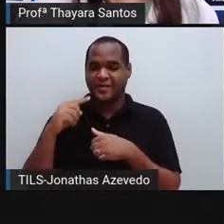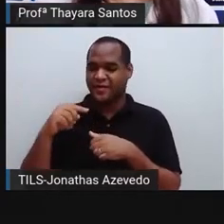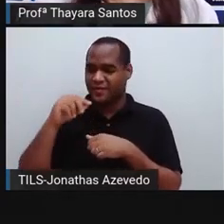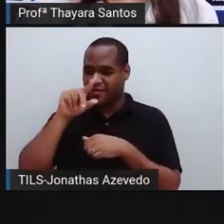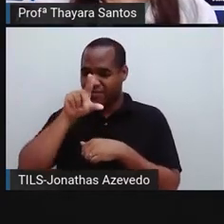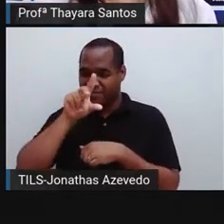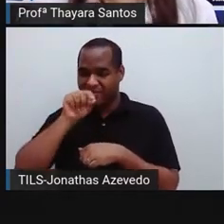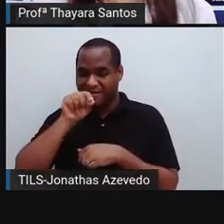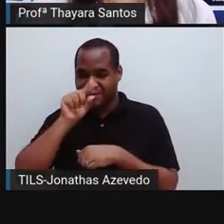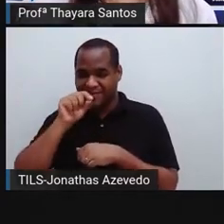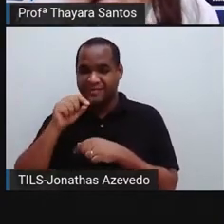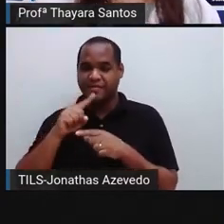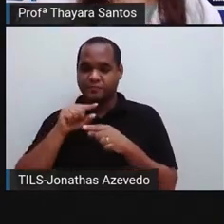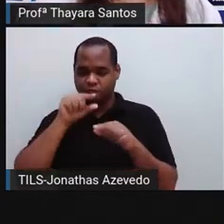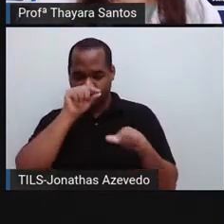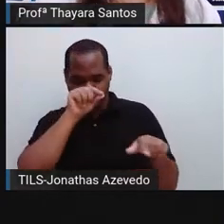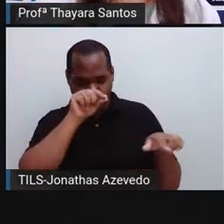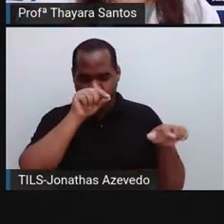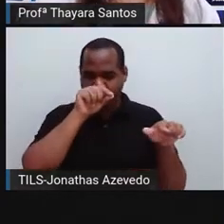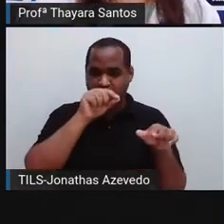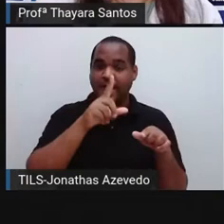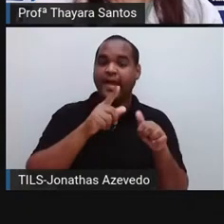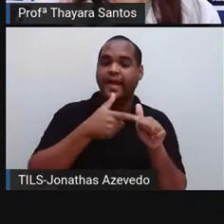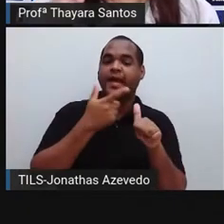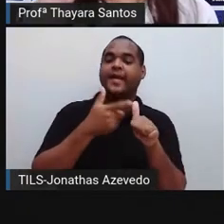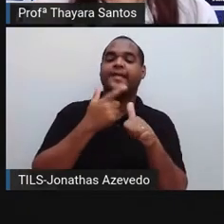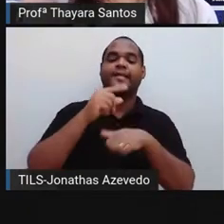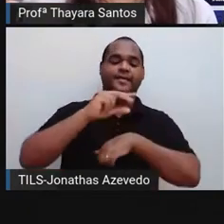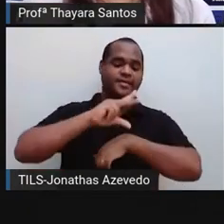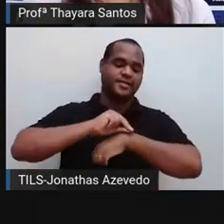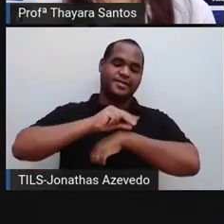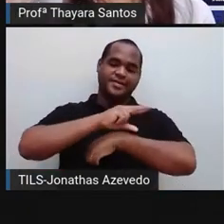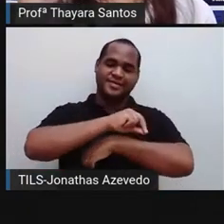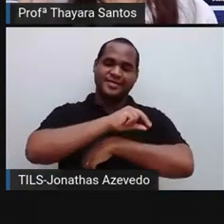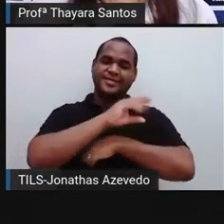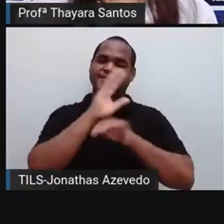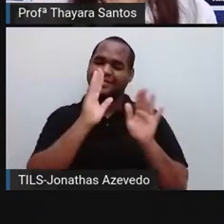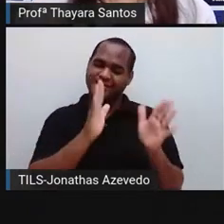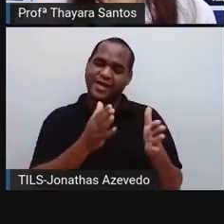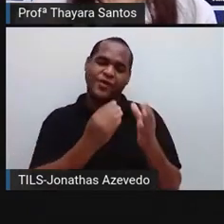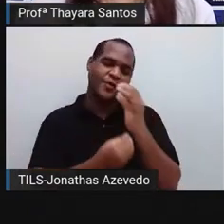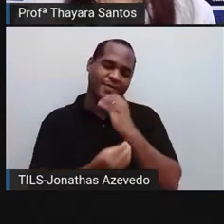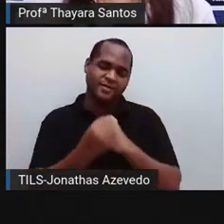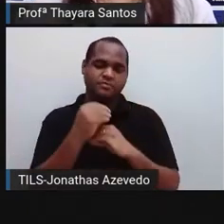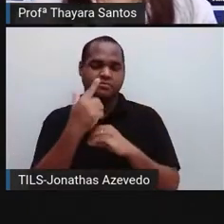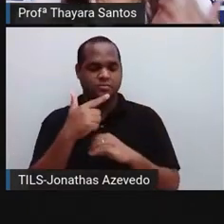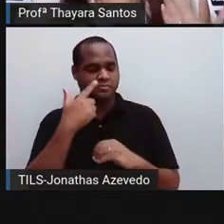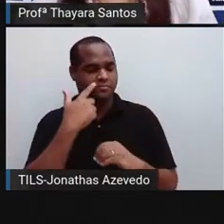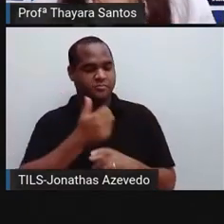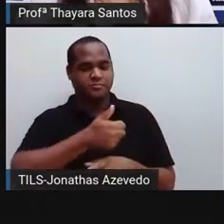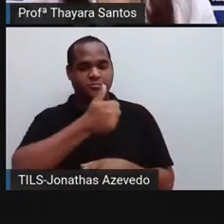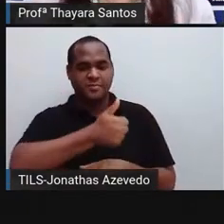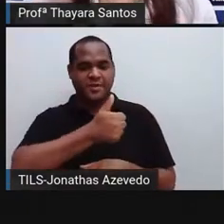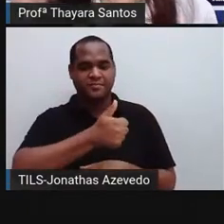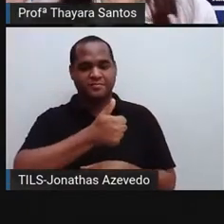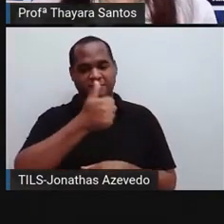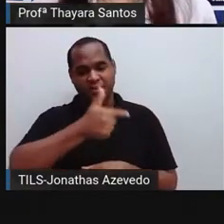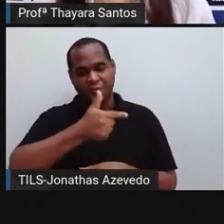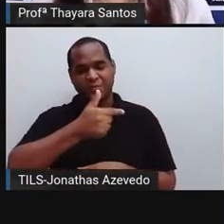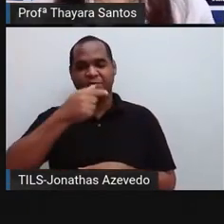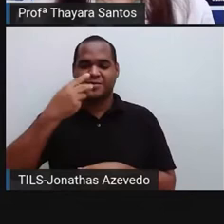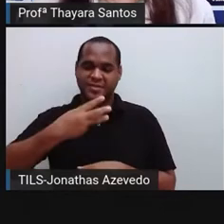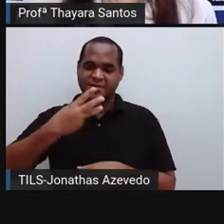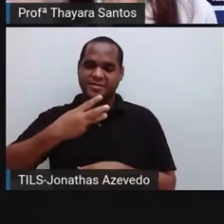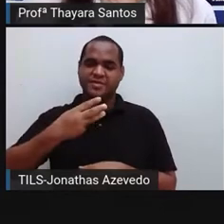pássaro. O pássaro já tinha se alimentado do gafanhoto antes. Então, nesse caso, o gavião, ele é consumidor terciário. Se existisse